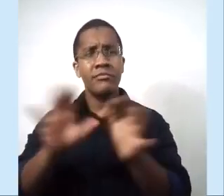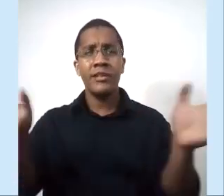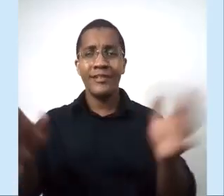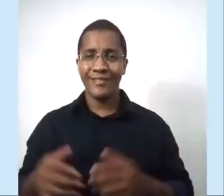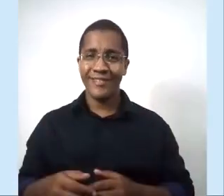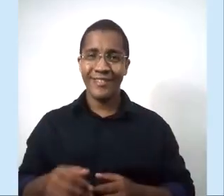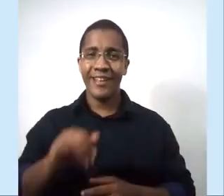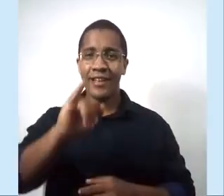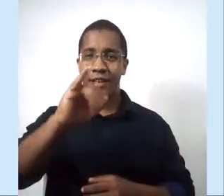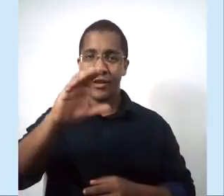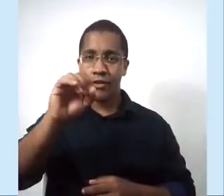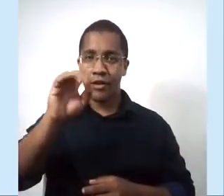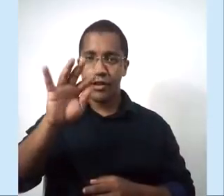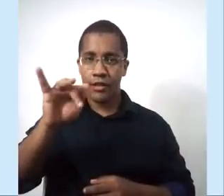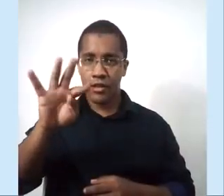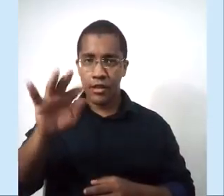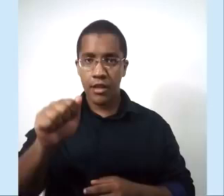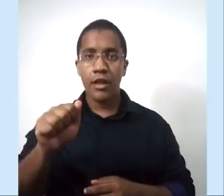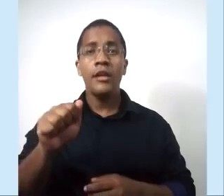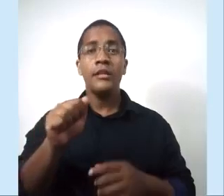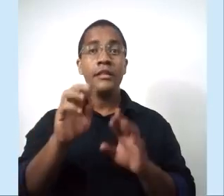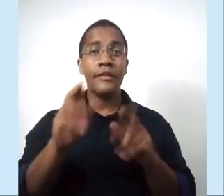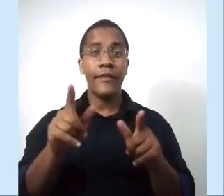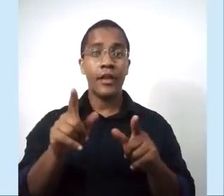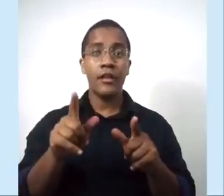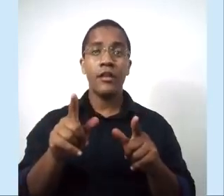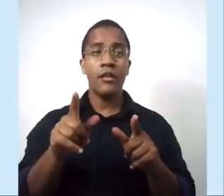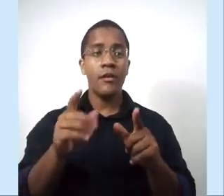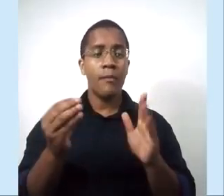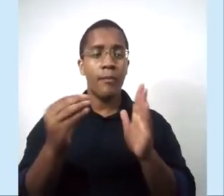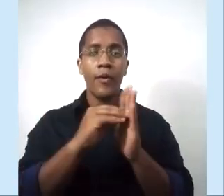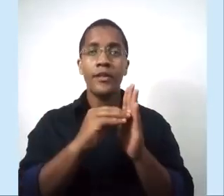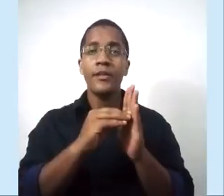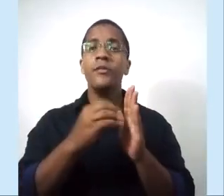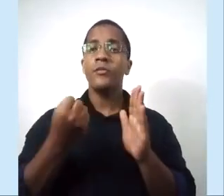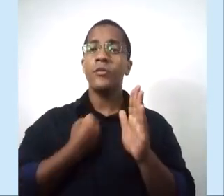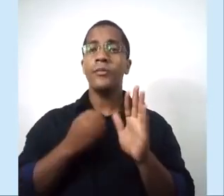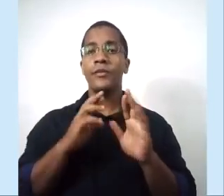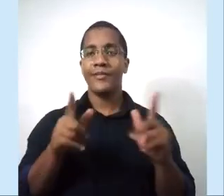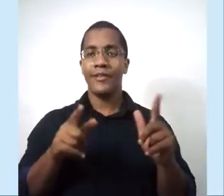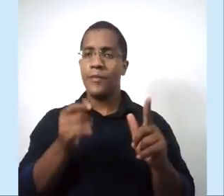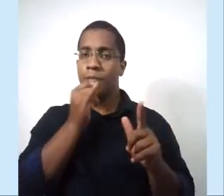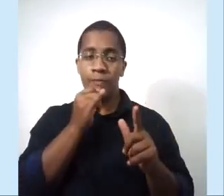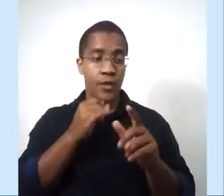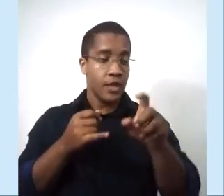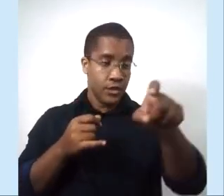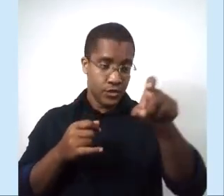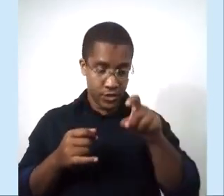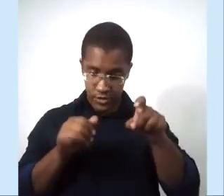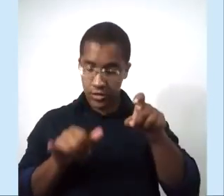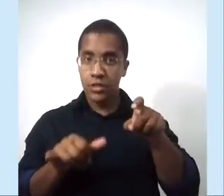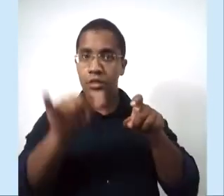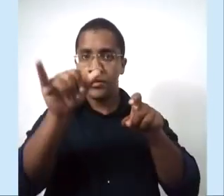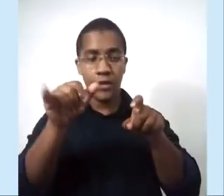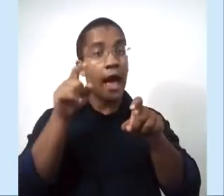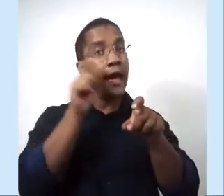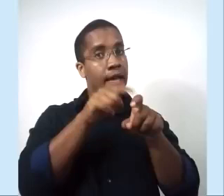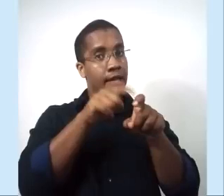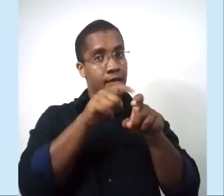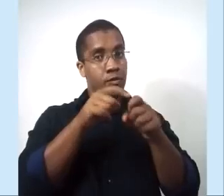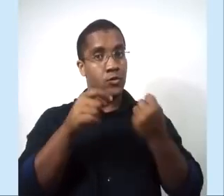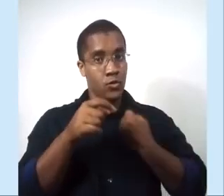diferente expressa número diferente. Como é que é isso? Se eu tenho um X e se eu tenho um Y, X e Y são